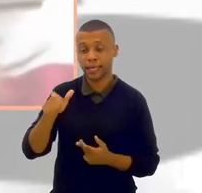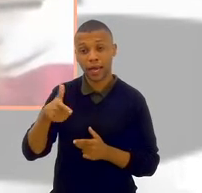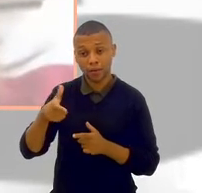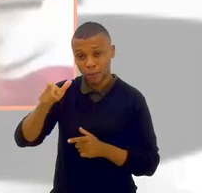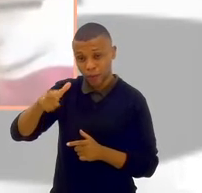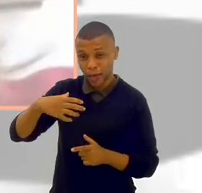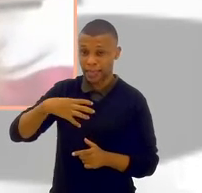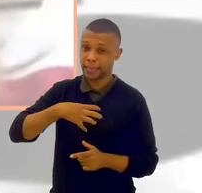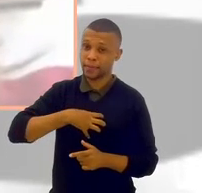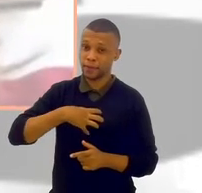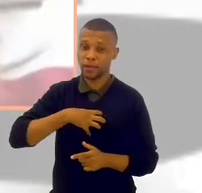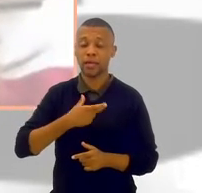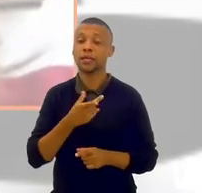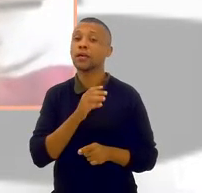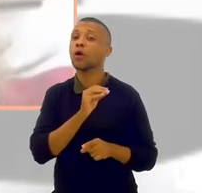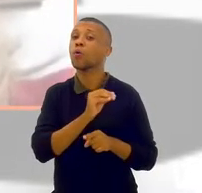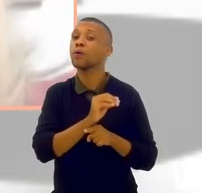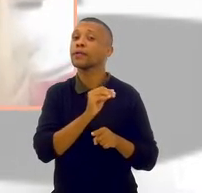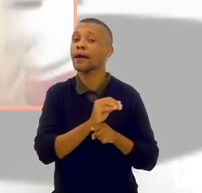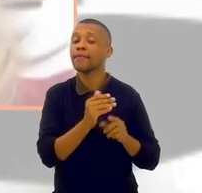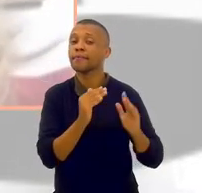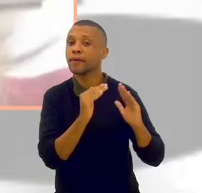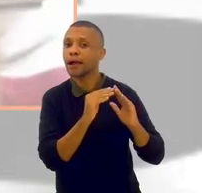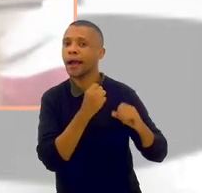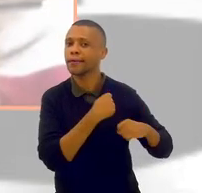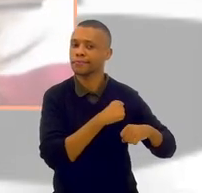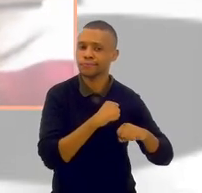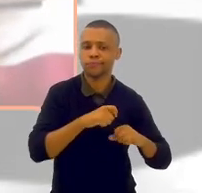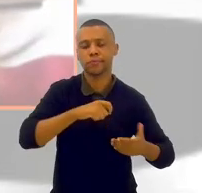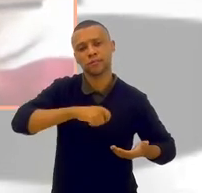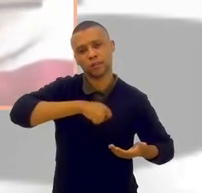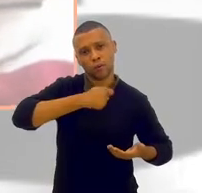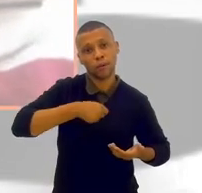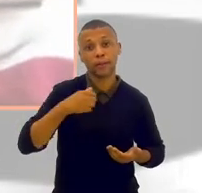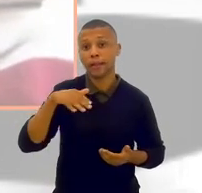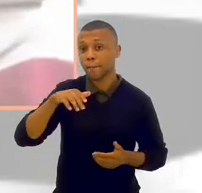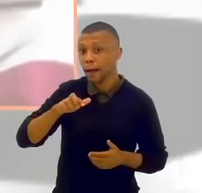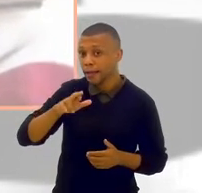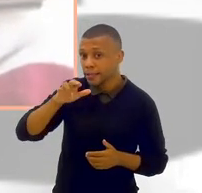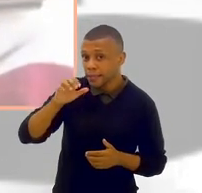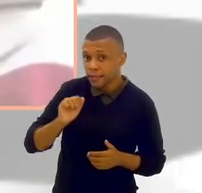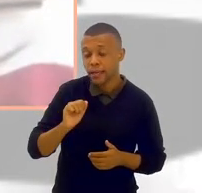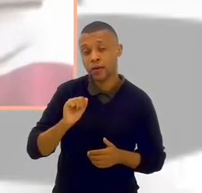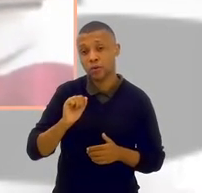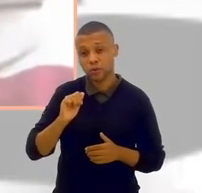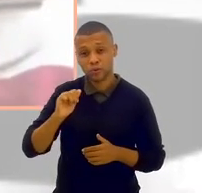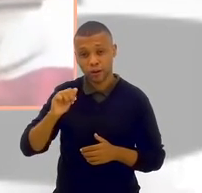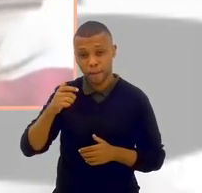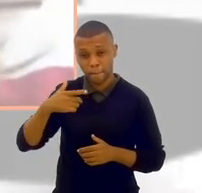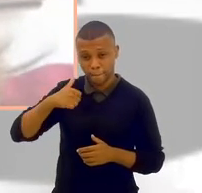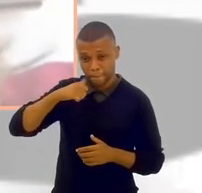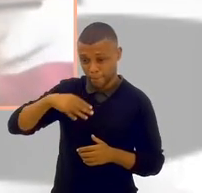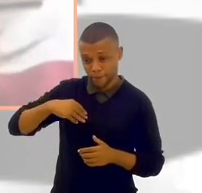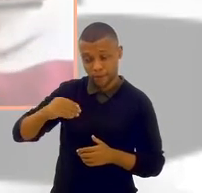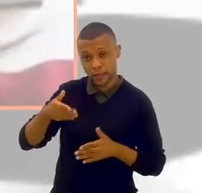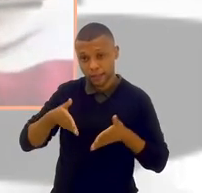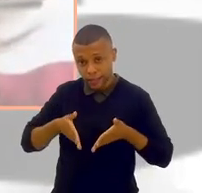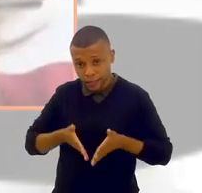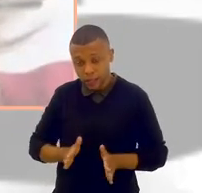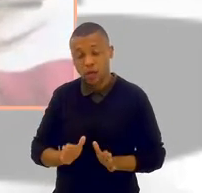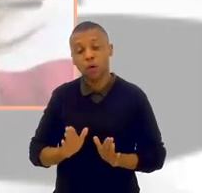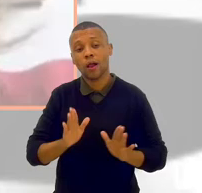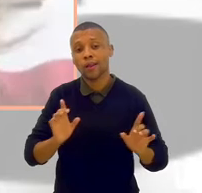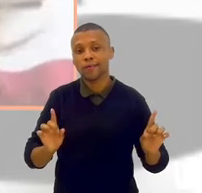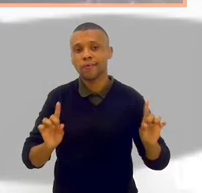baiana maravilhosa, que cuidava da minha casa, da comida, e a Maria, desde que a Renata nasceu, veio morar comigo. Ela era solteira, continua